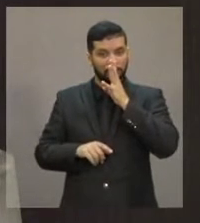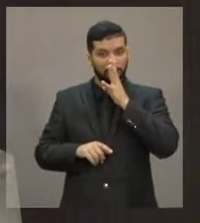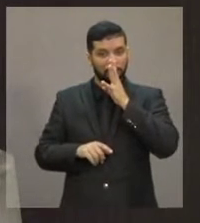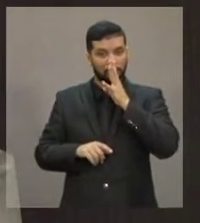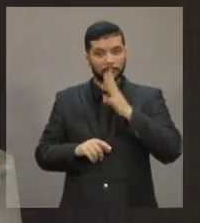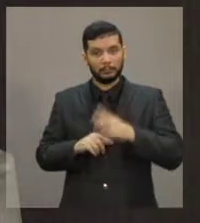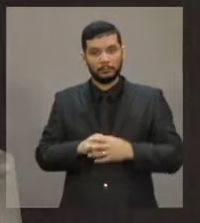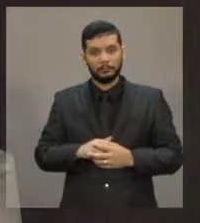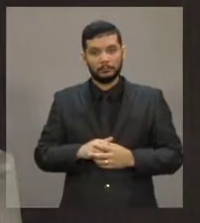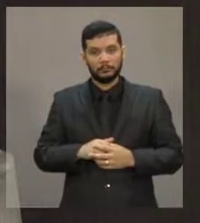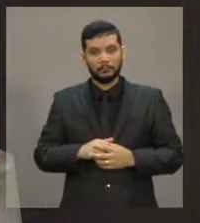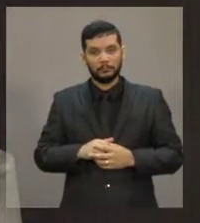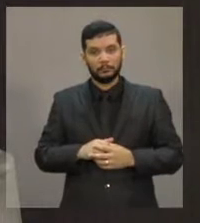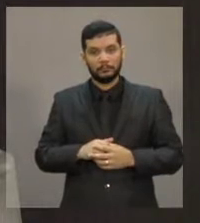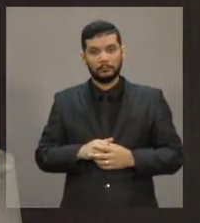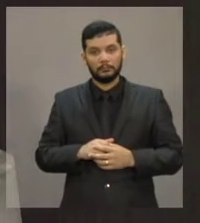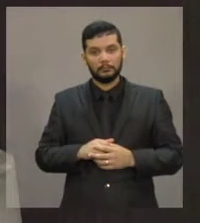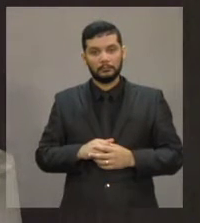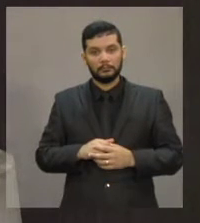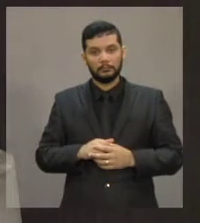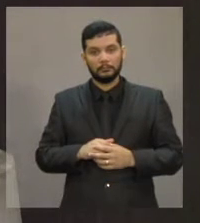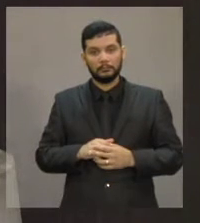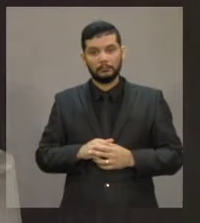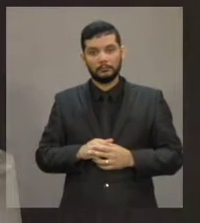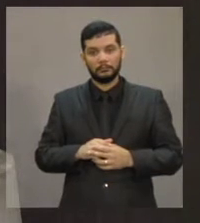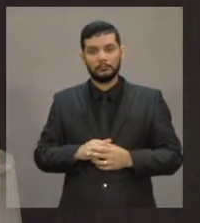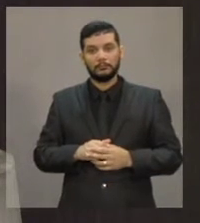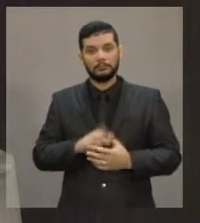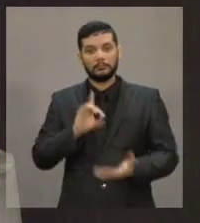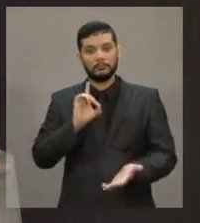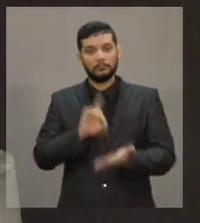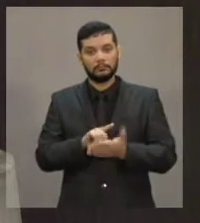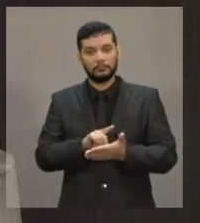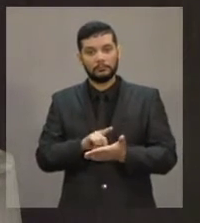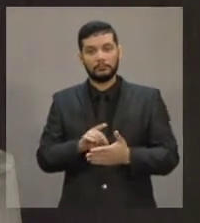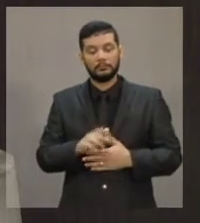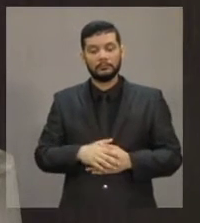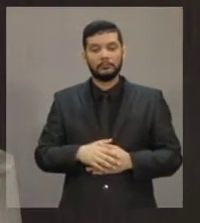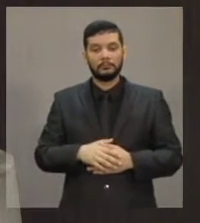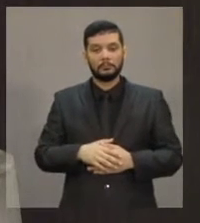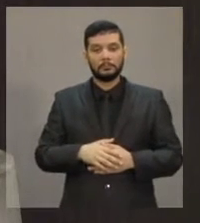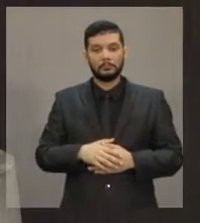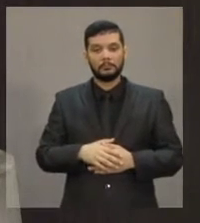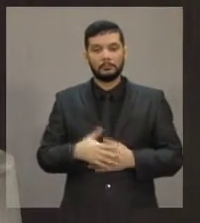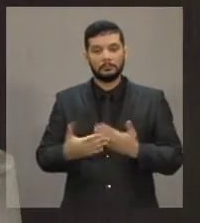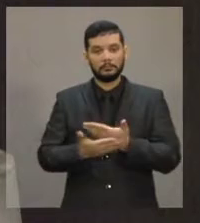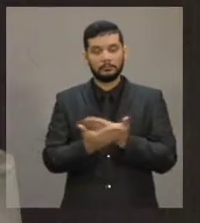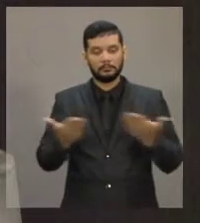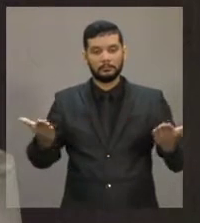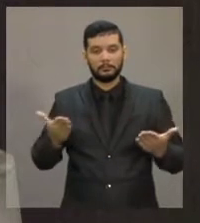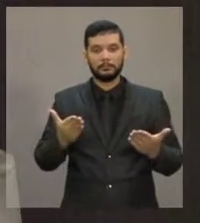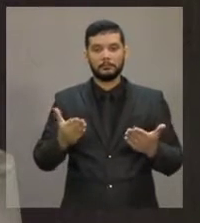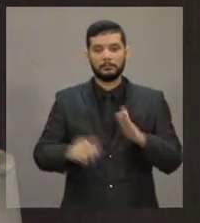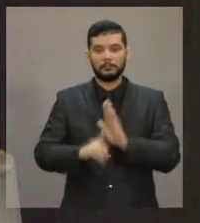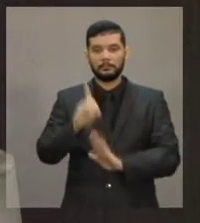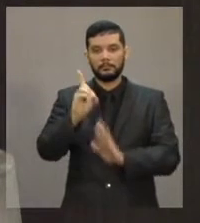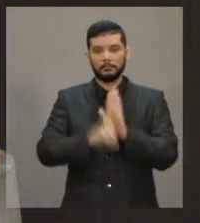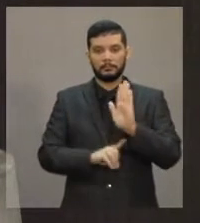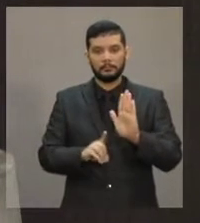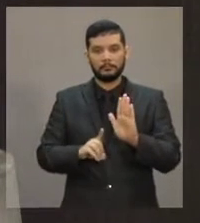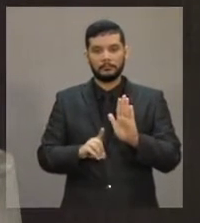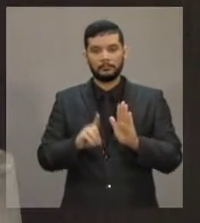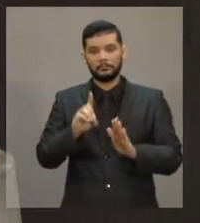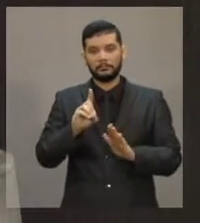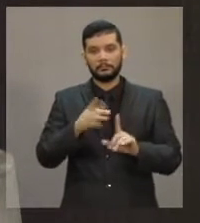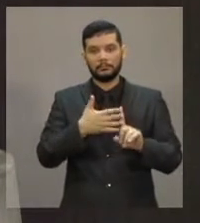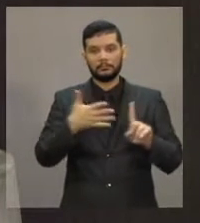ele compreenda que nós, que defendemos direitos da população LGBT, inclusive